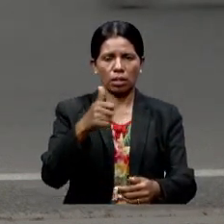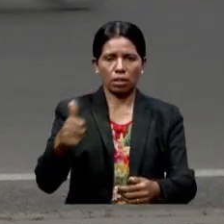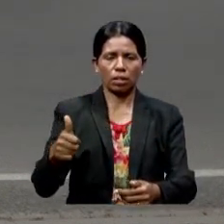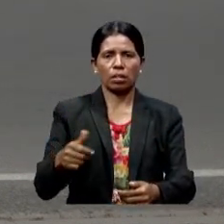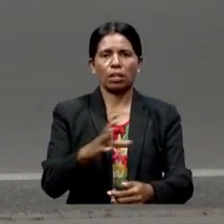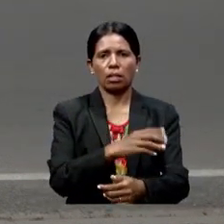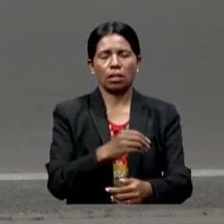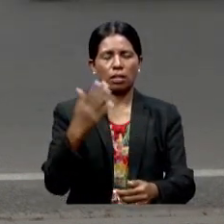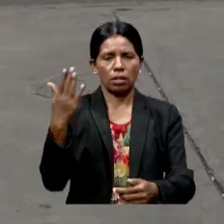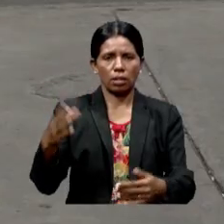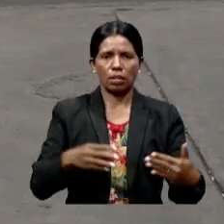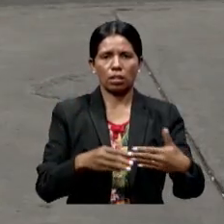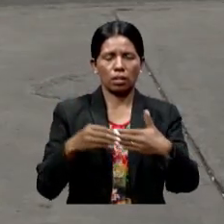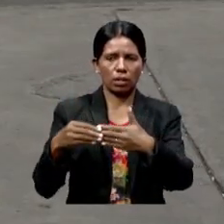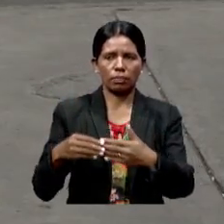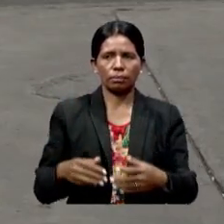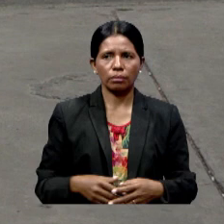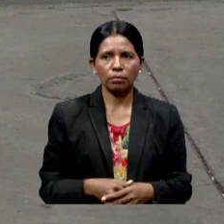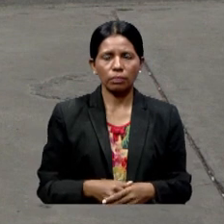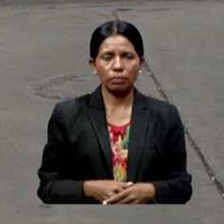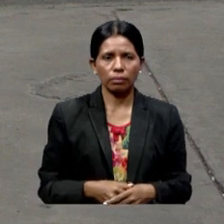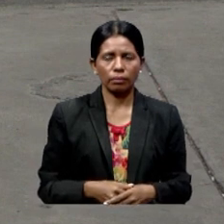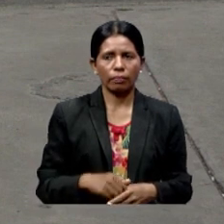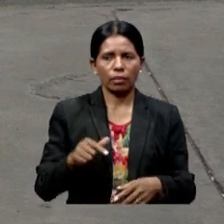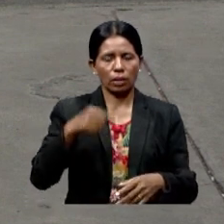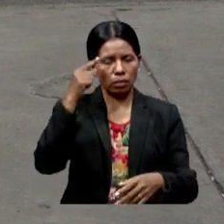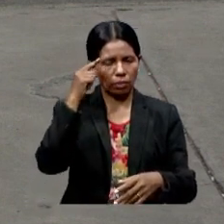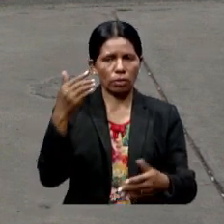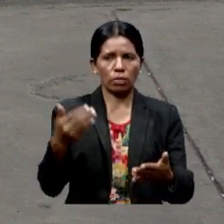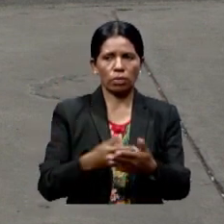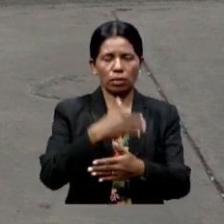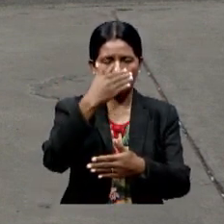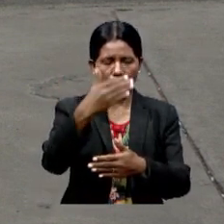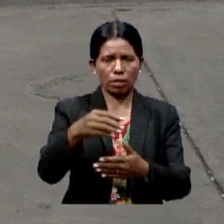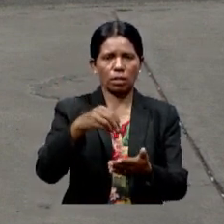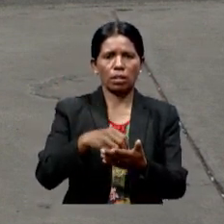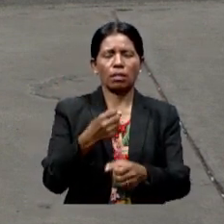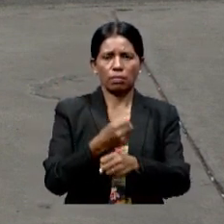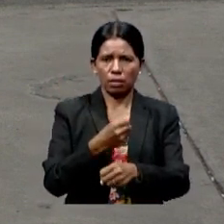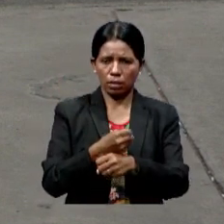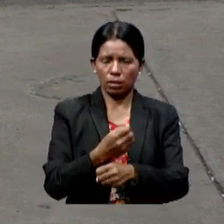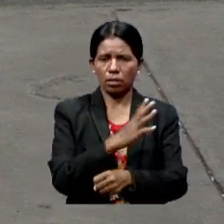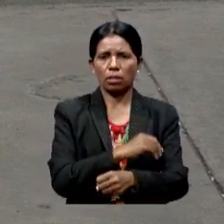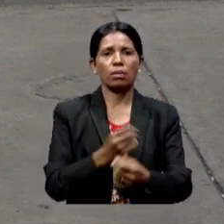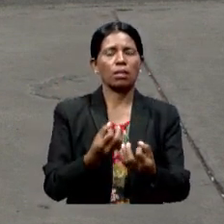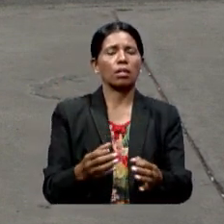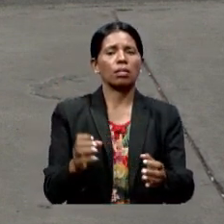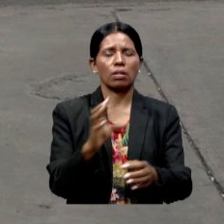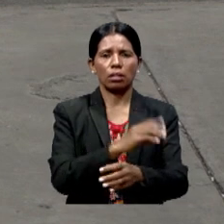strategia iha ni ukun. Espera governo fong mai investe makas ia setor produtivo sira